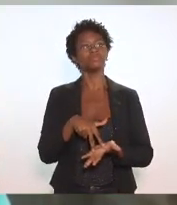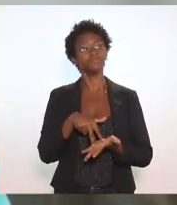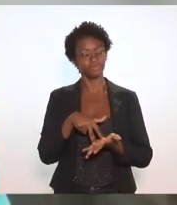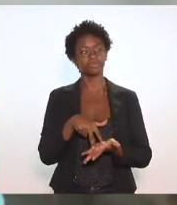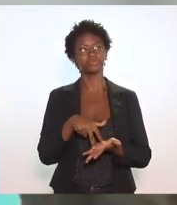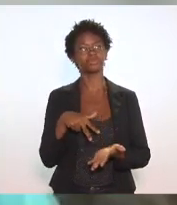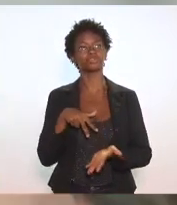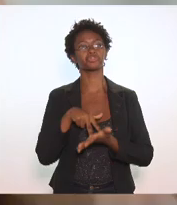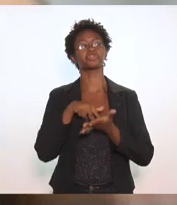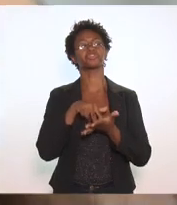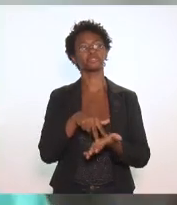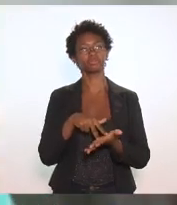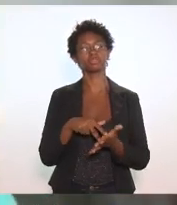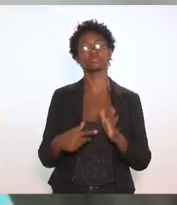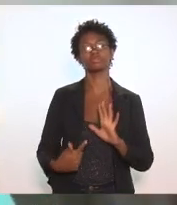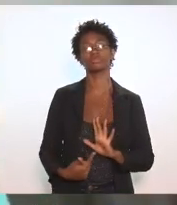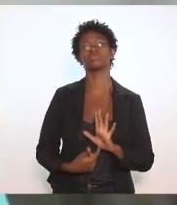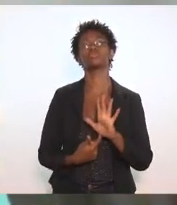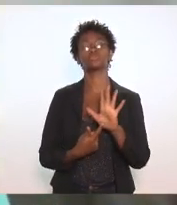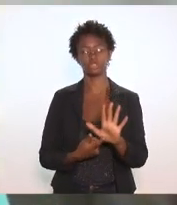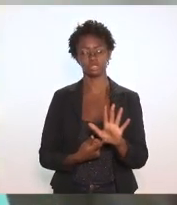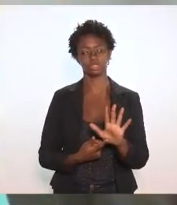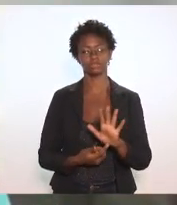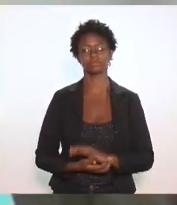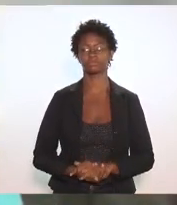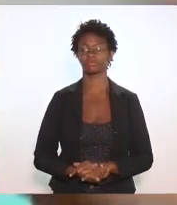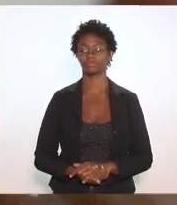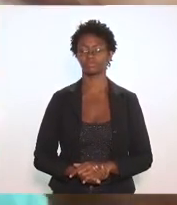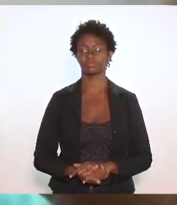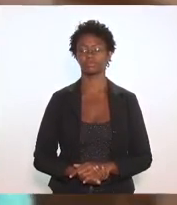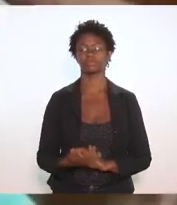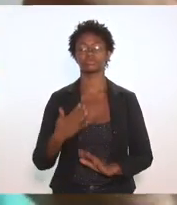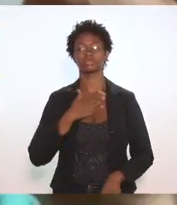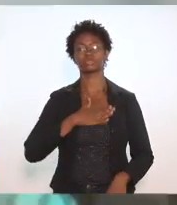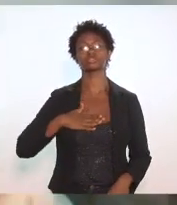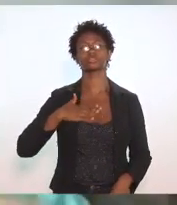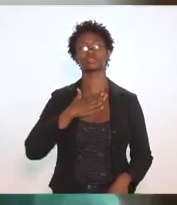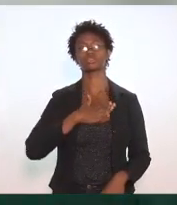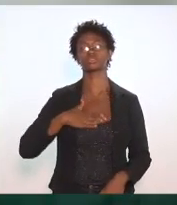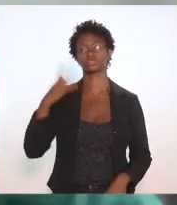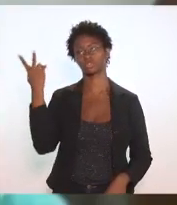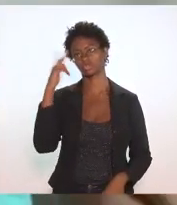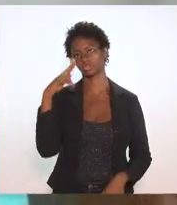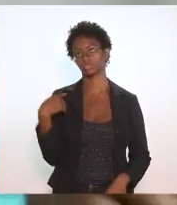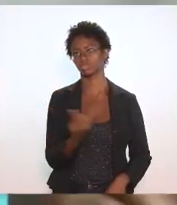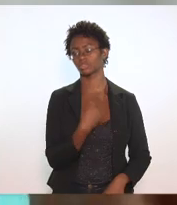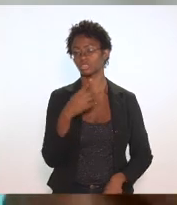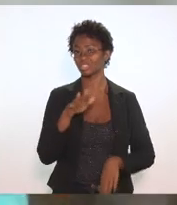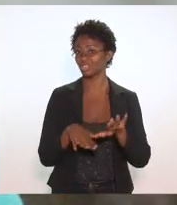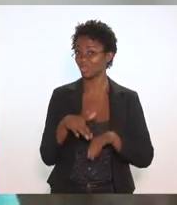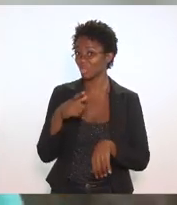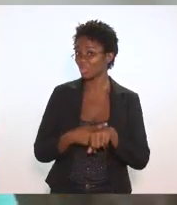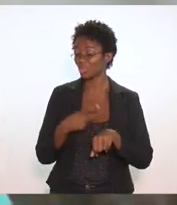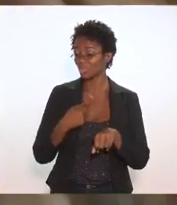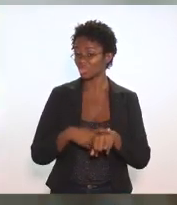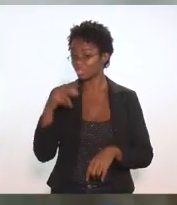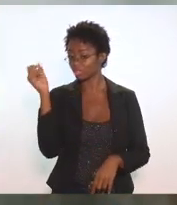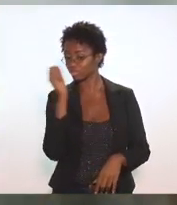reafirmar e gostar da nossa história, por mais dura que ela tenha sido. Temos